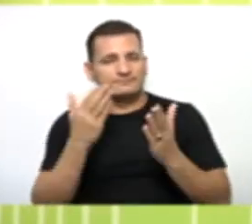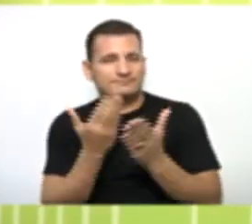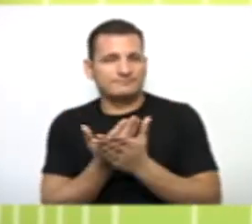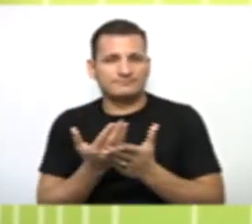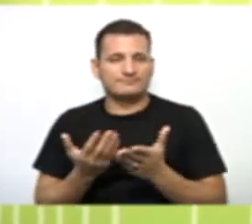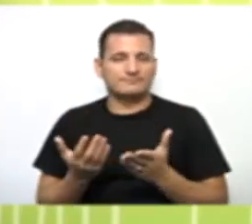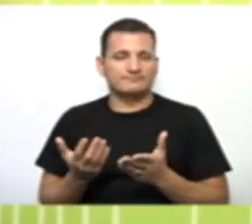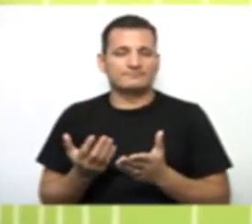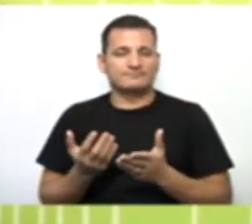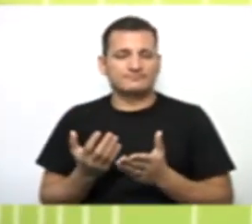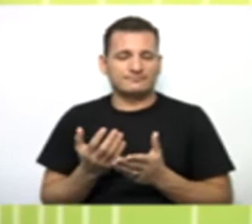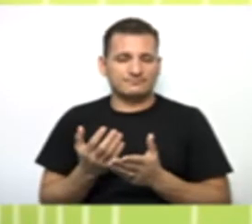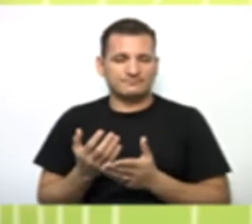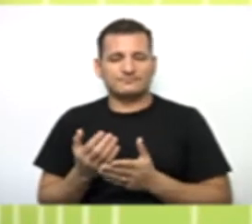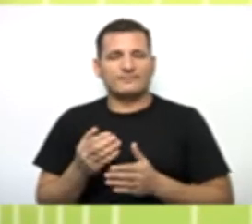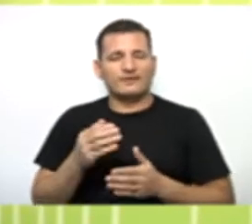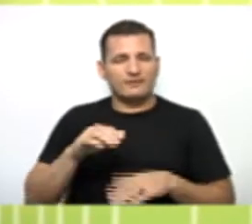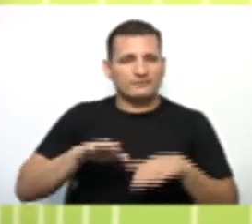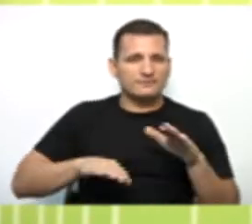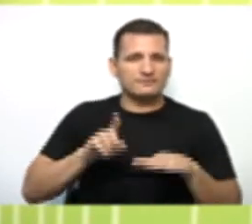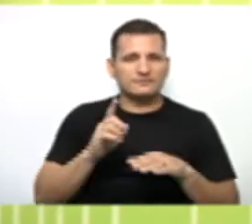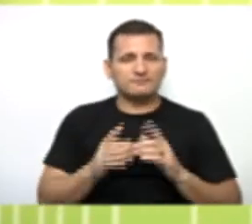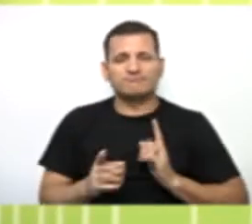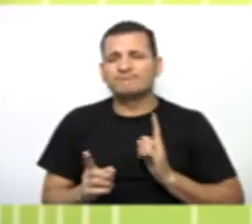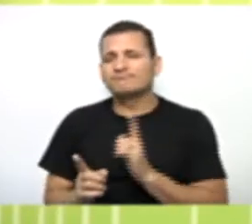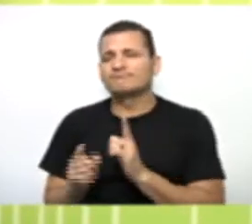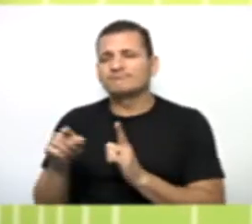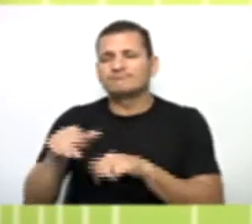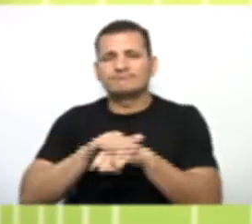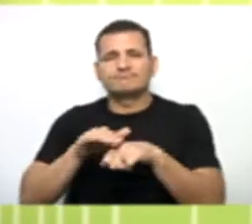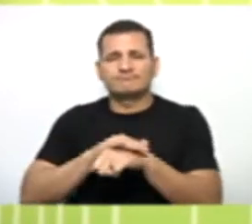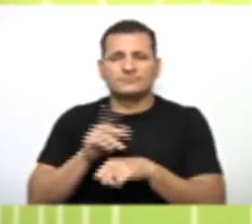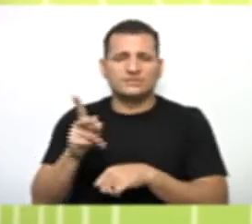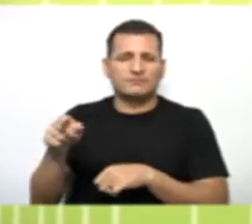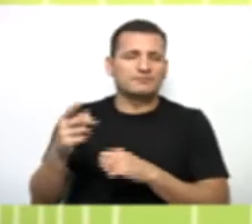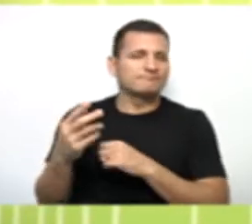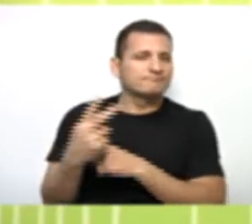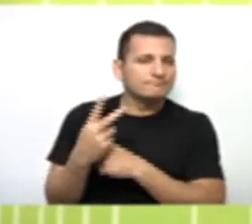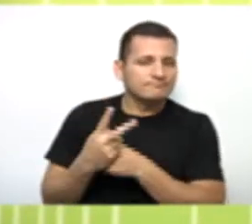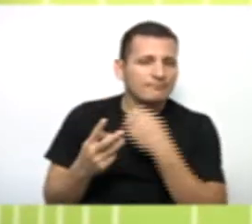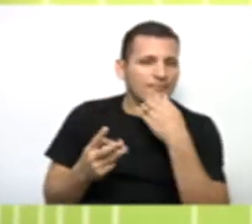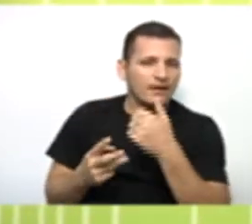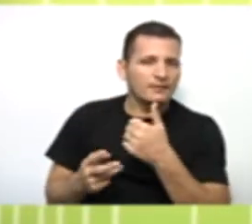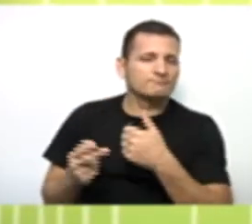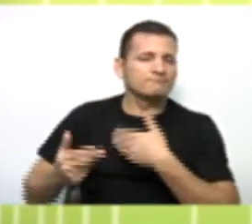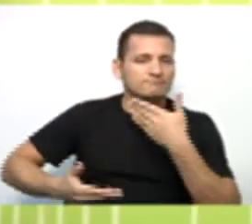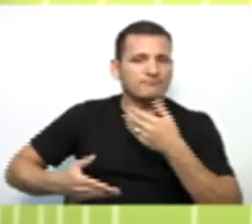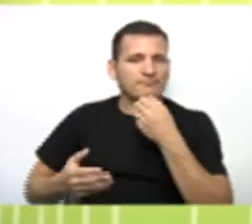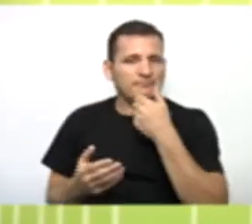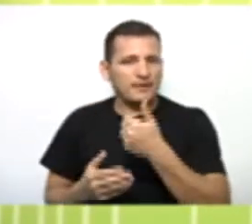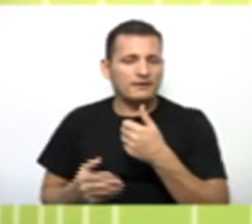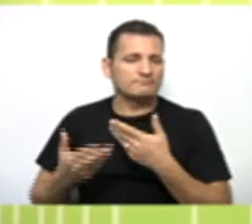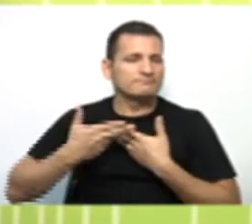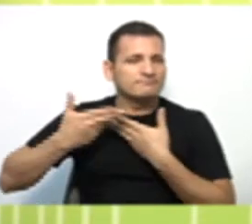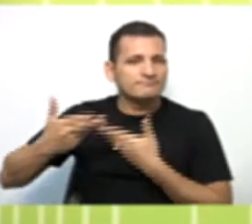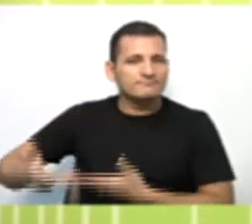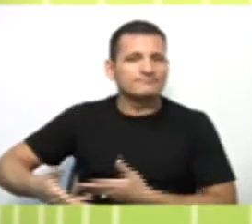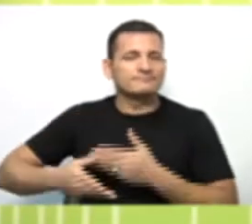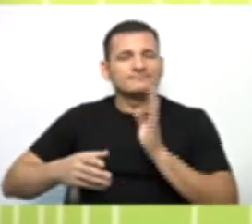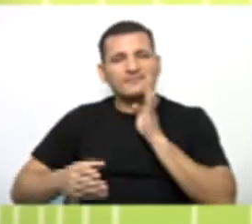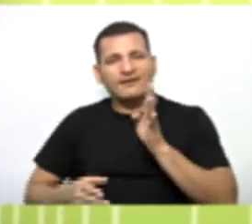é? De repente você chega para conversar, a pessoa que sempre te tratou bem, essa pessoa sempre te tratou bem, não é? Sempre te recebeu